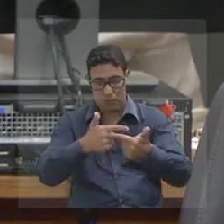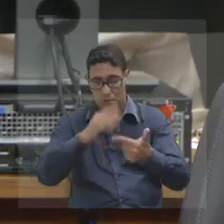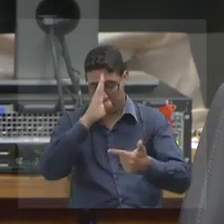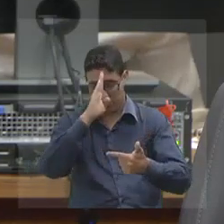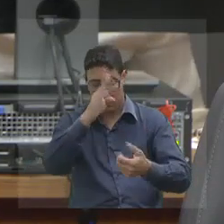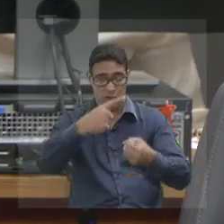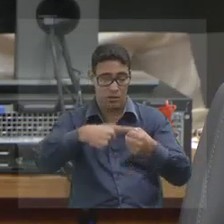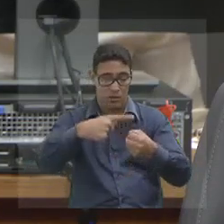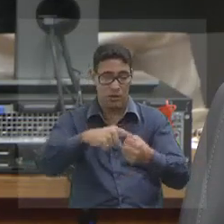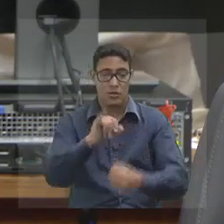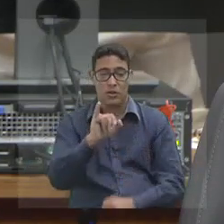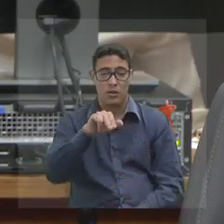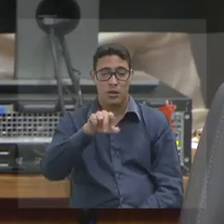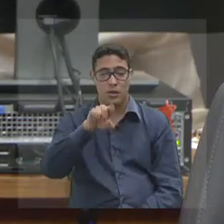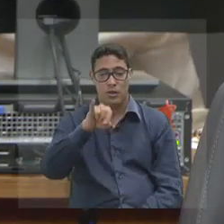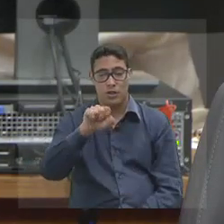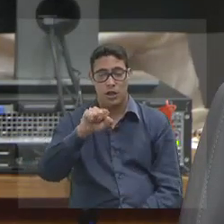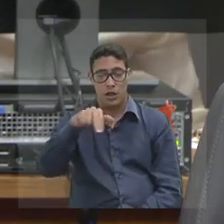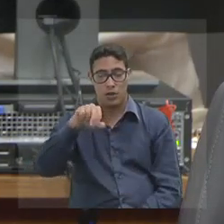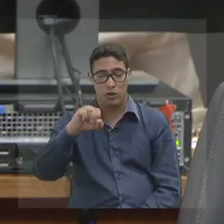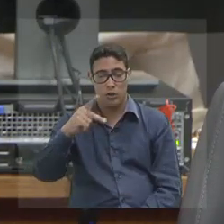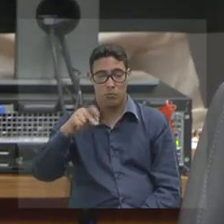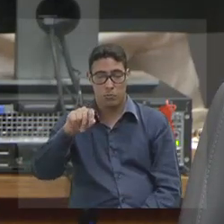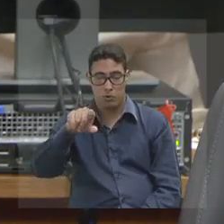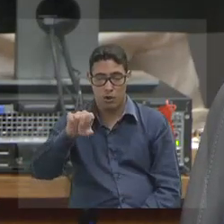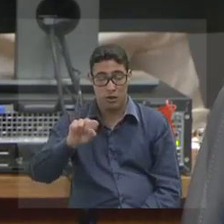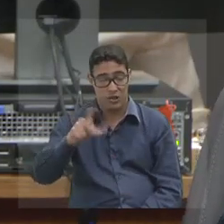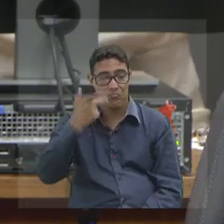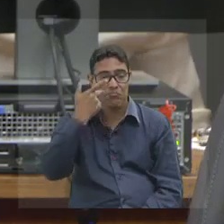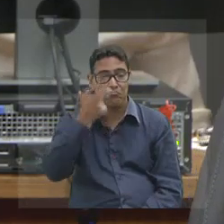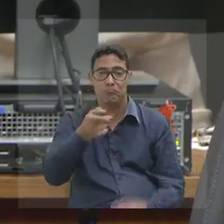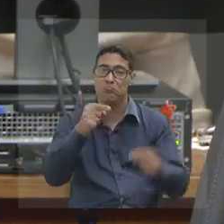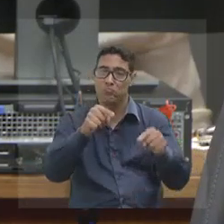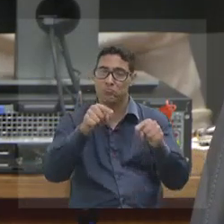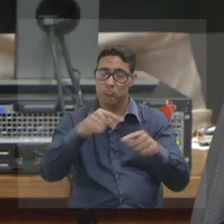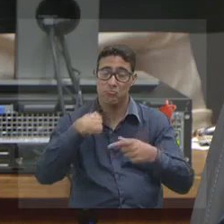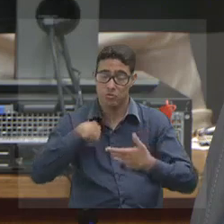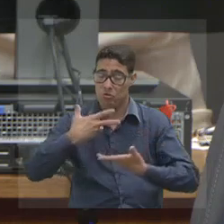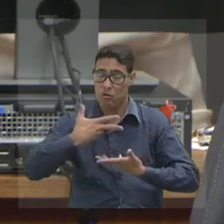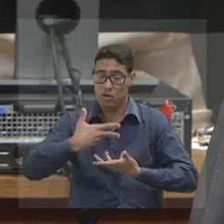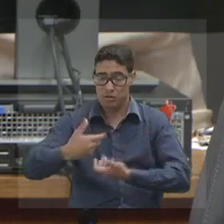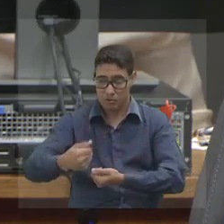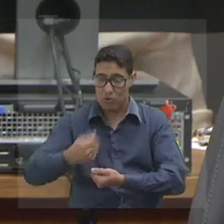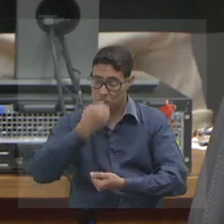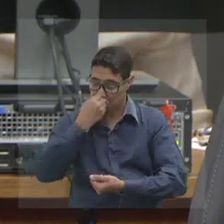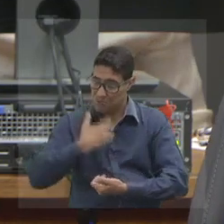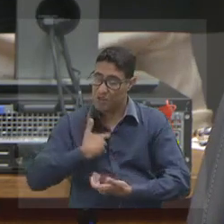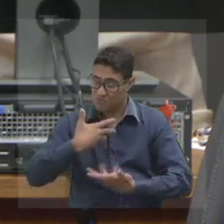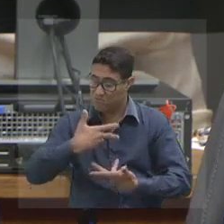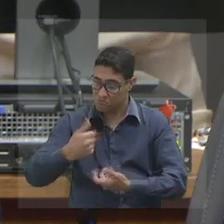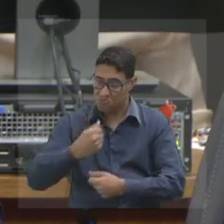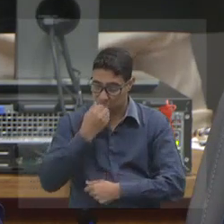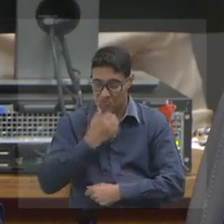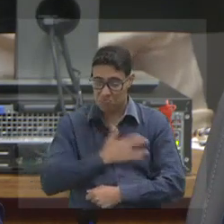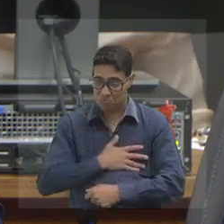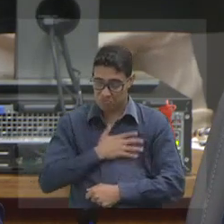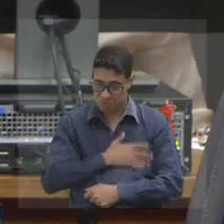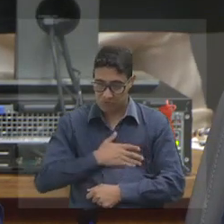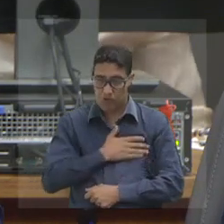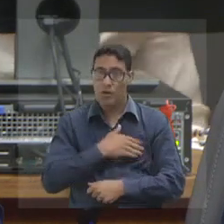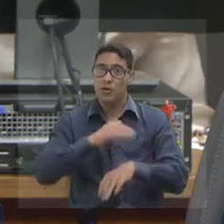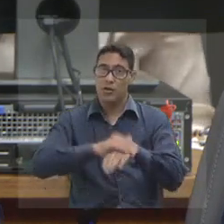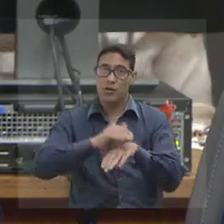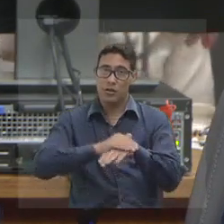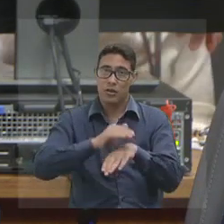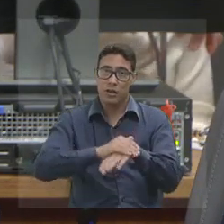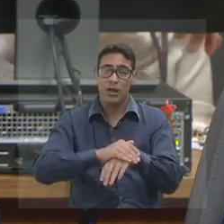Indianópolis que nós estivemos presentes na secretaria fomos recebidos muito bem recebidos uma cidade que mais um trabalho de